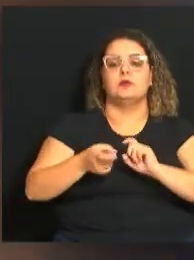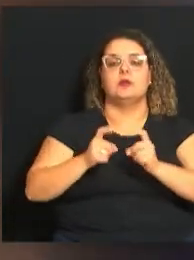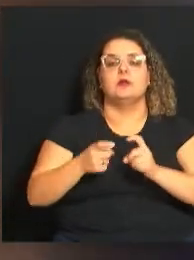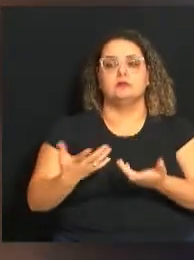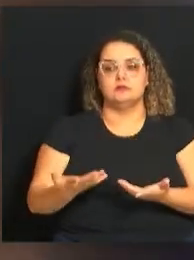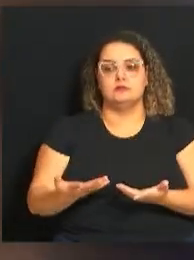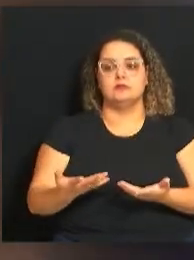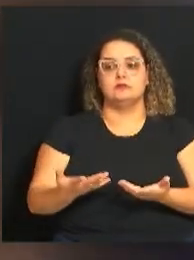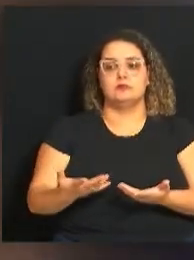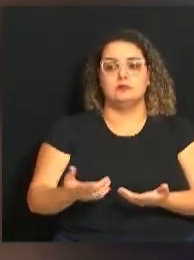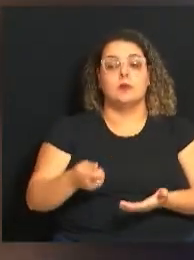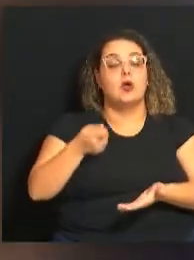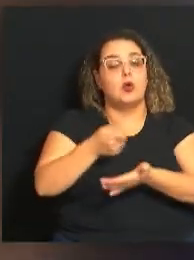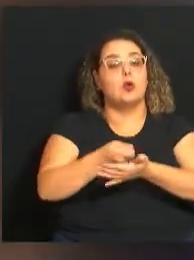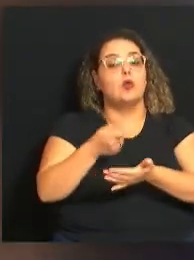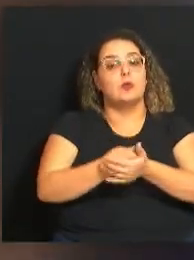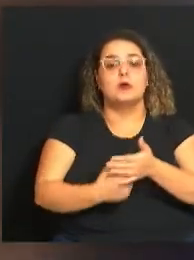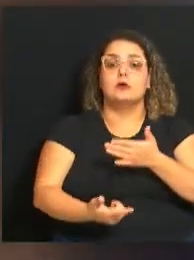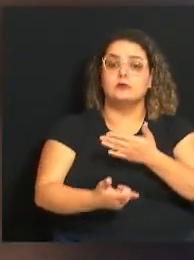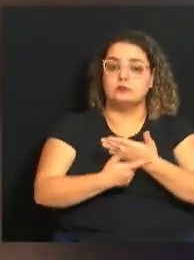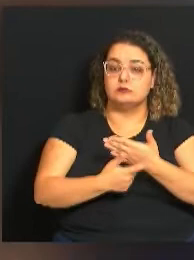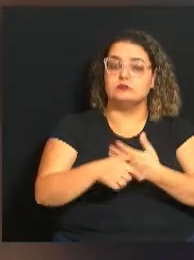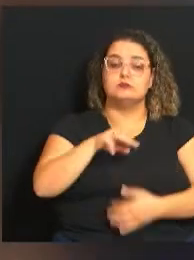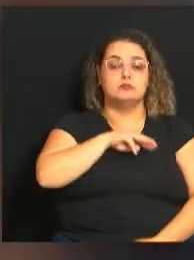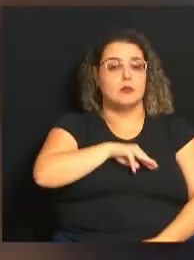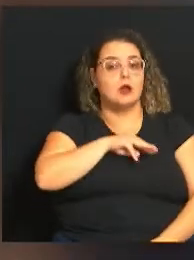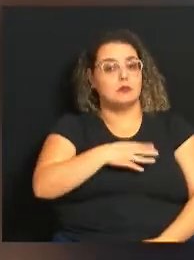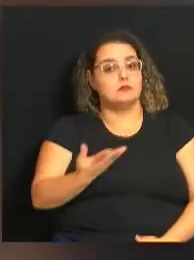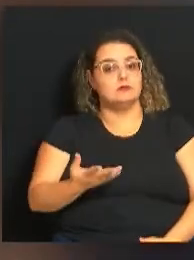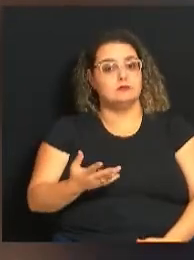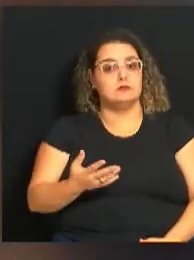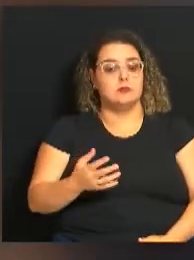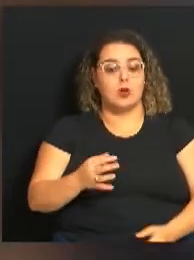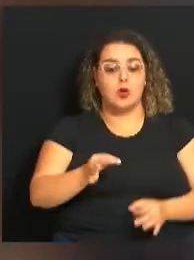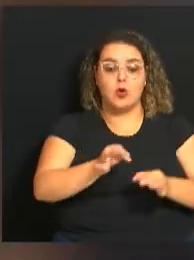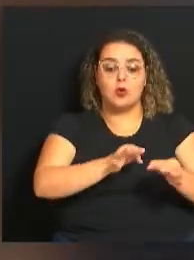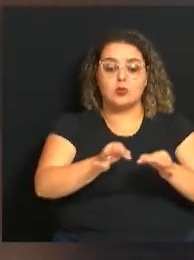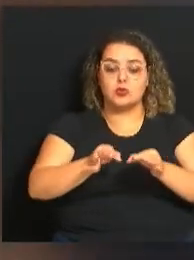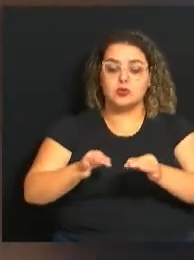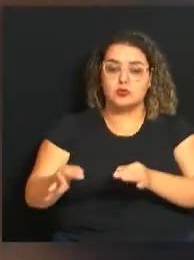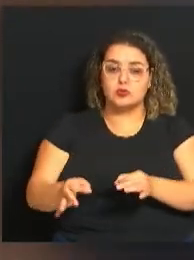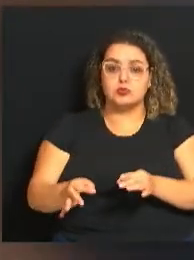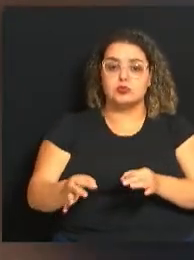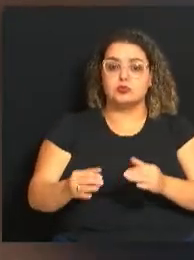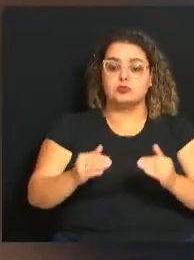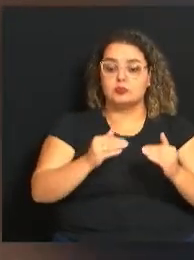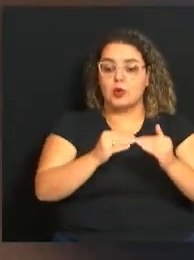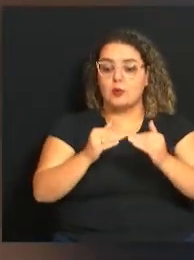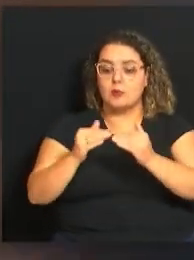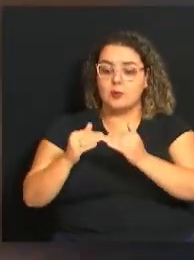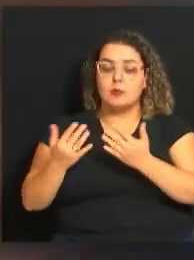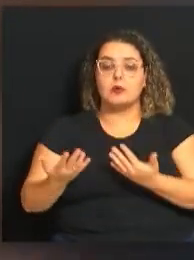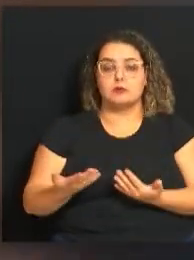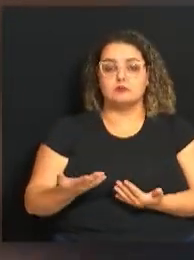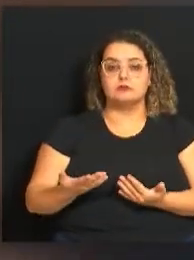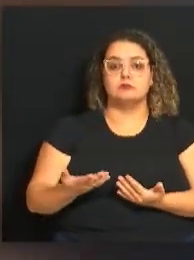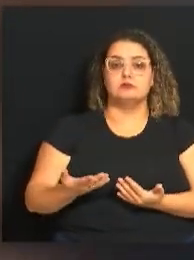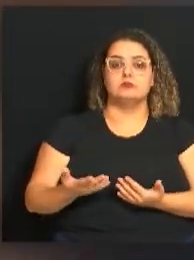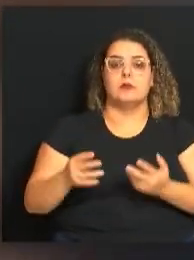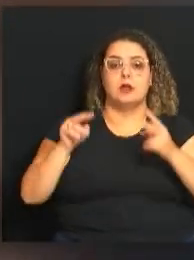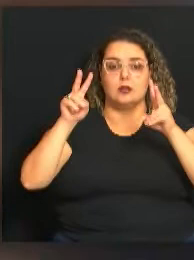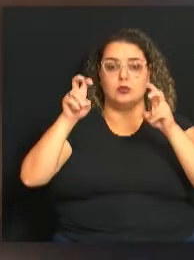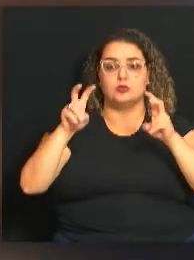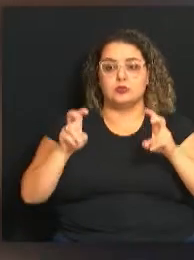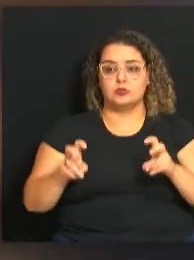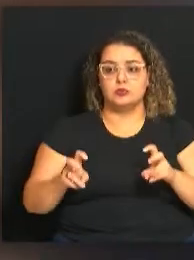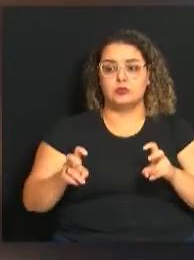a nossa tarefa, que é apreciar os projetos correlatos aqui ao tema